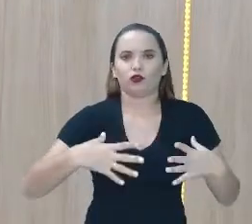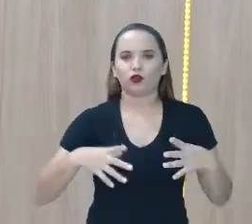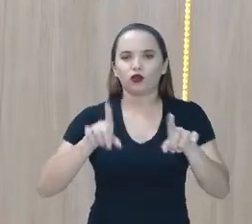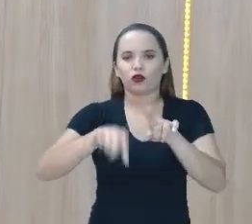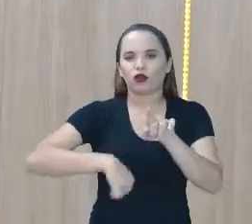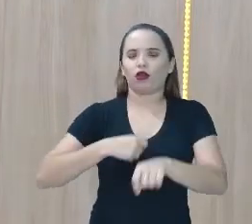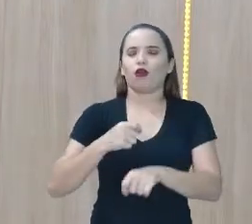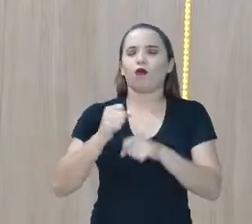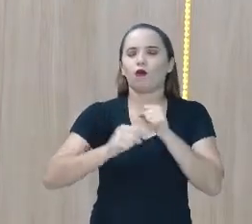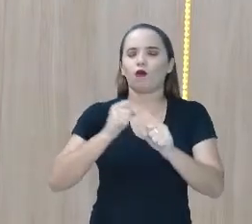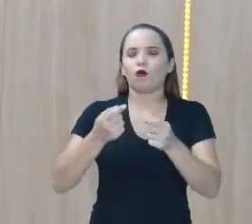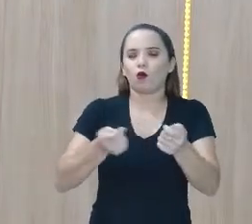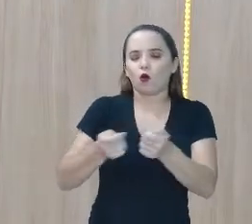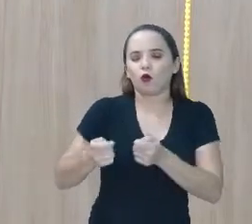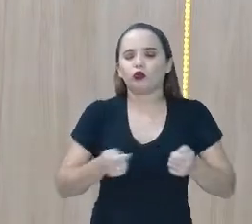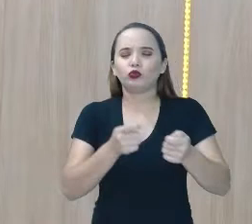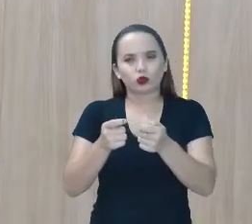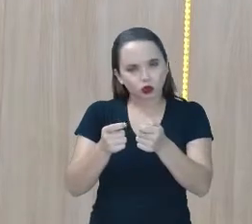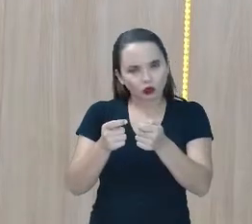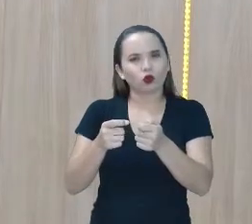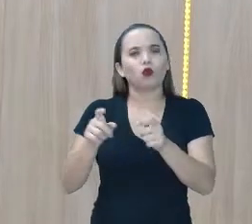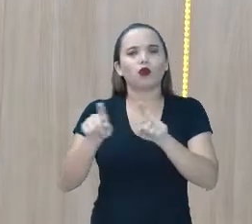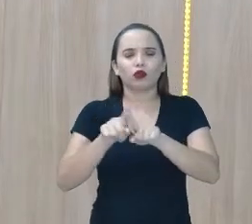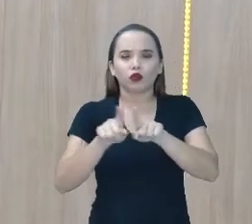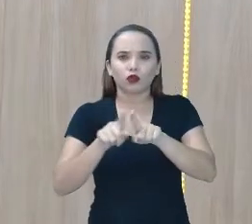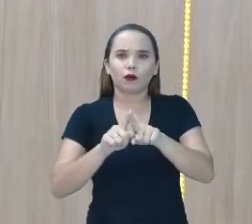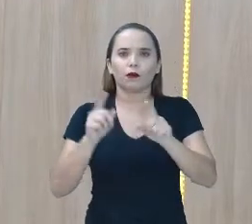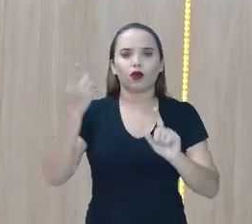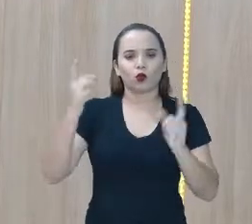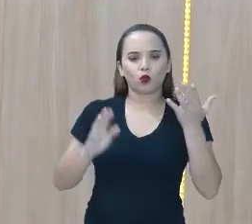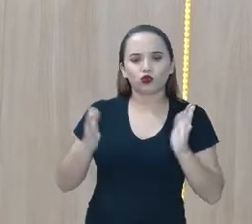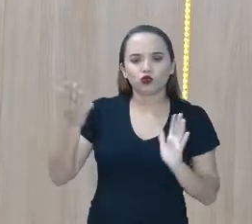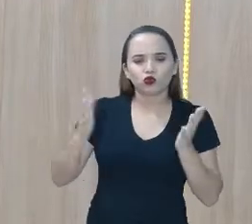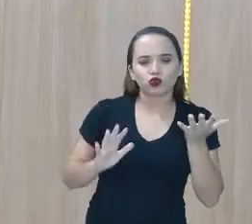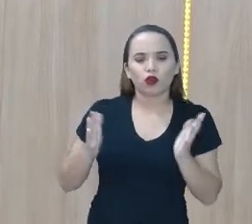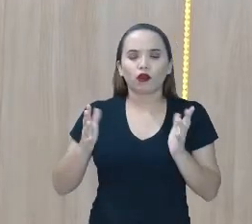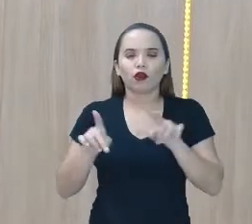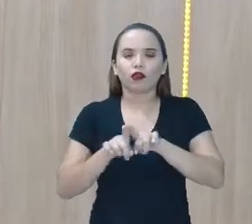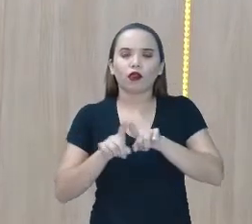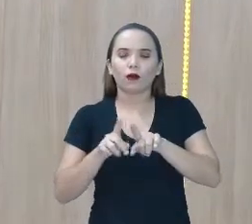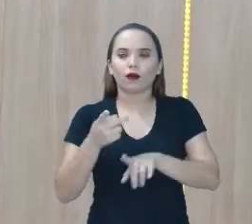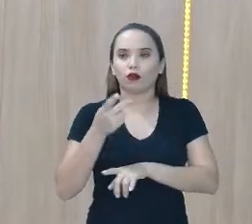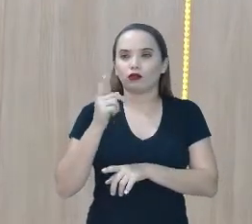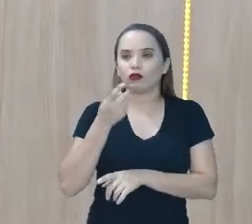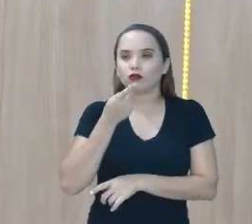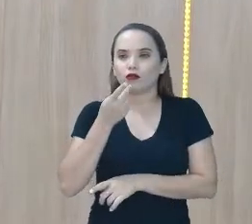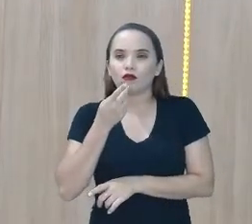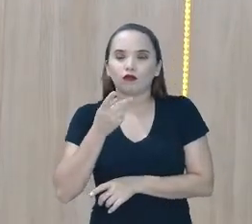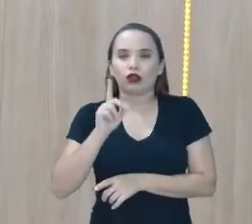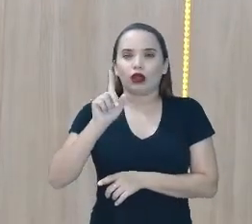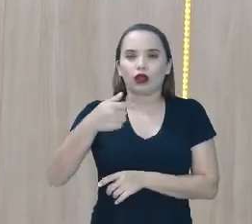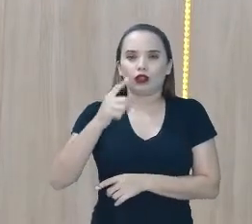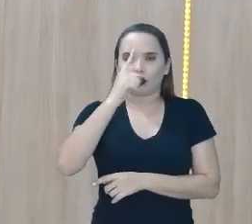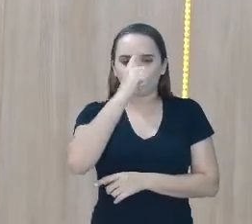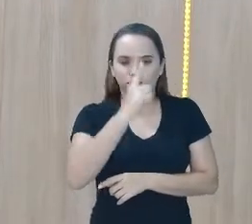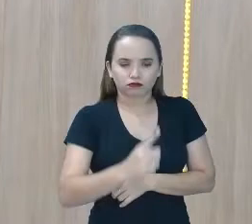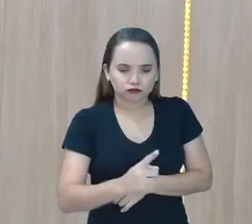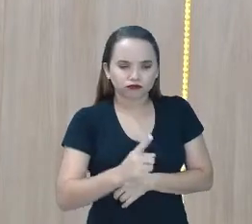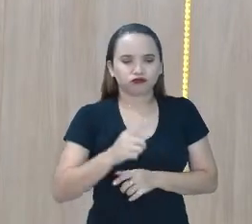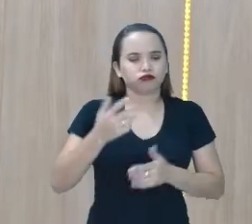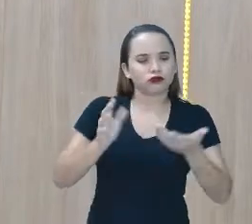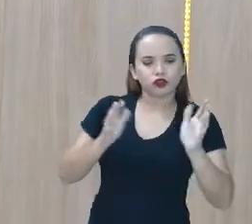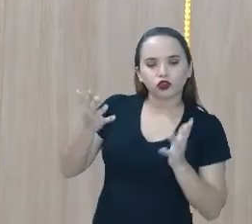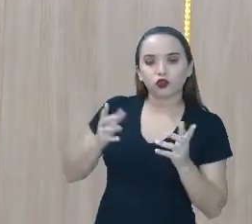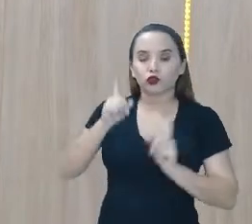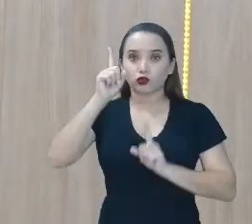com comandos, uma relação com os gestos, E aí, quando a gente fala de comandos, de gestos,